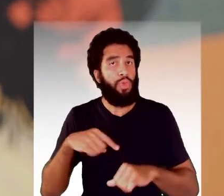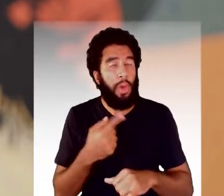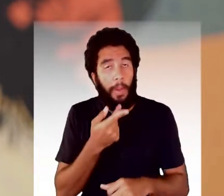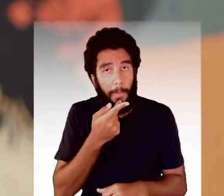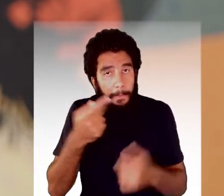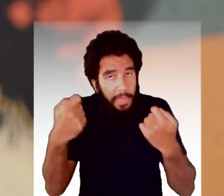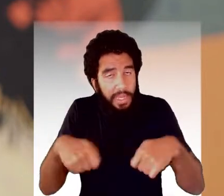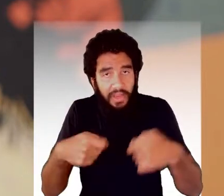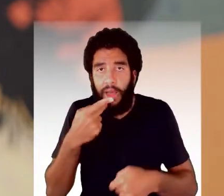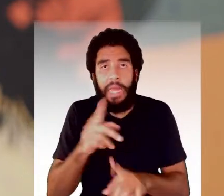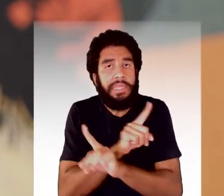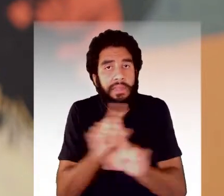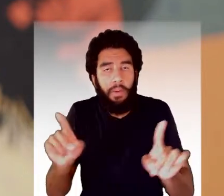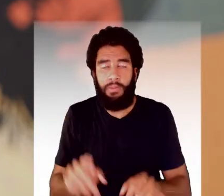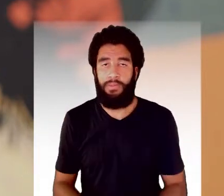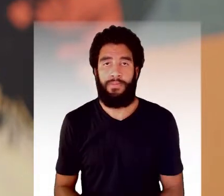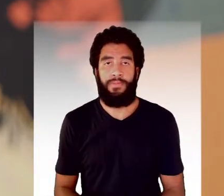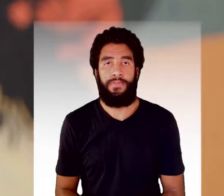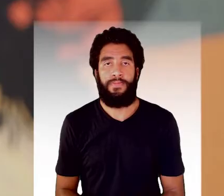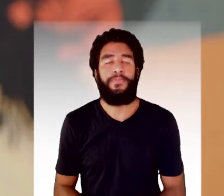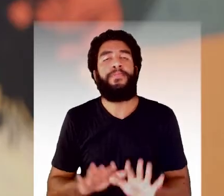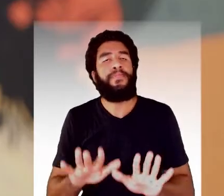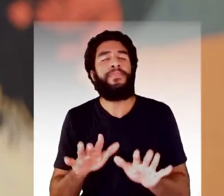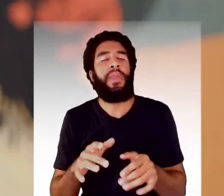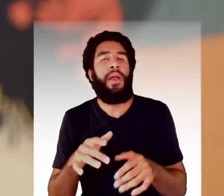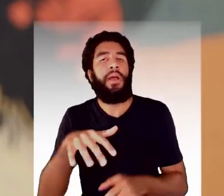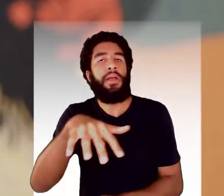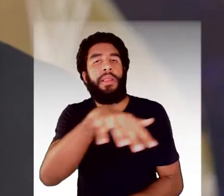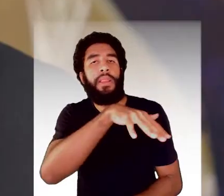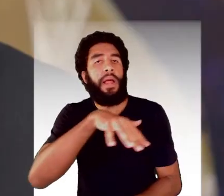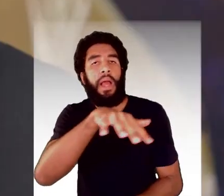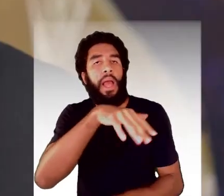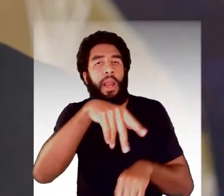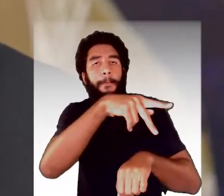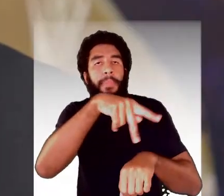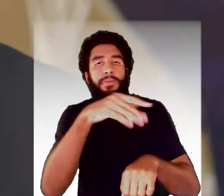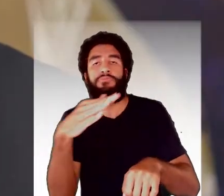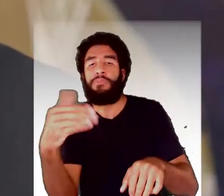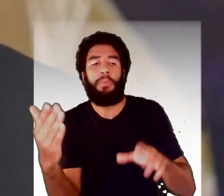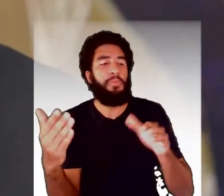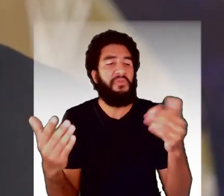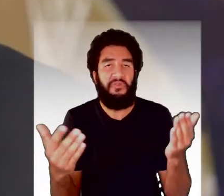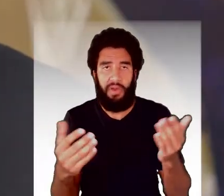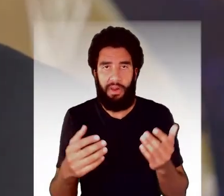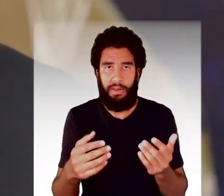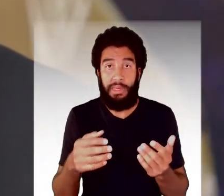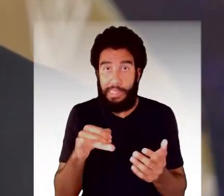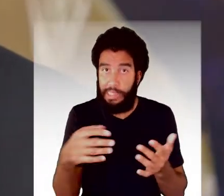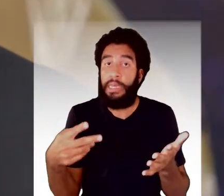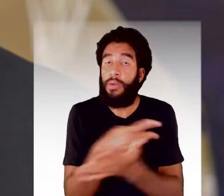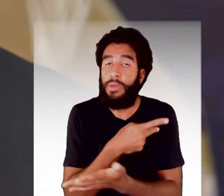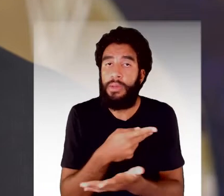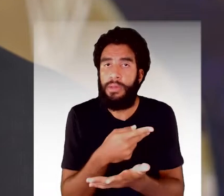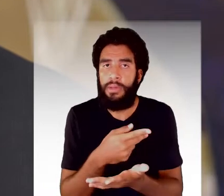que isso pode representar para o Brasil se realmente essa precarização vier a acontecer? Esse é um aspecto muito